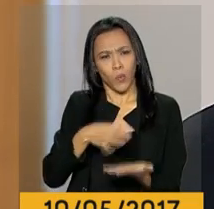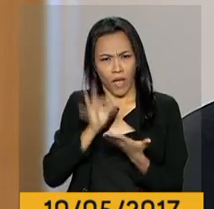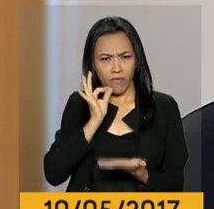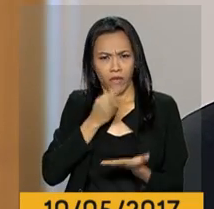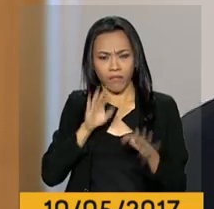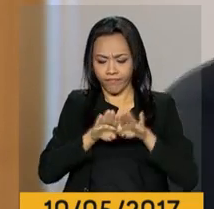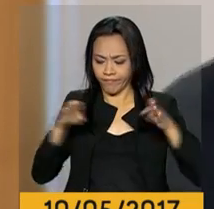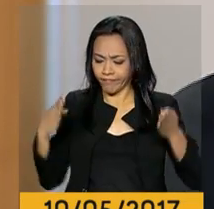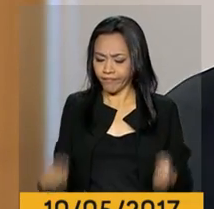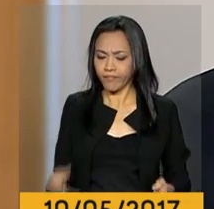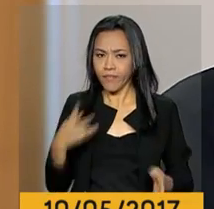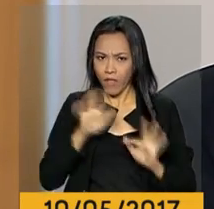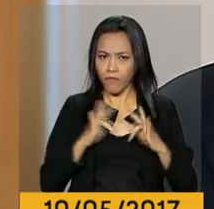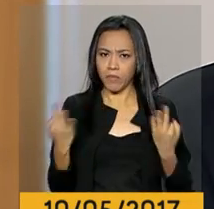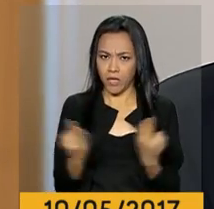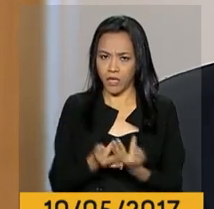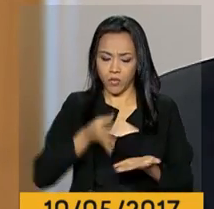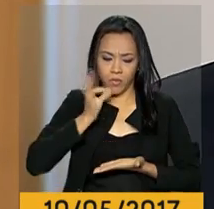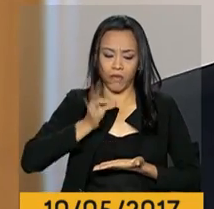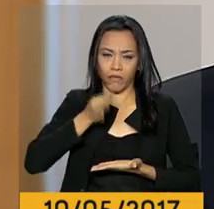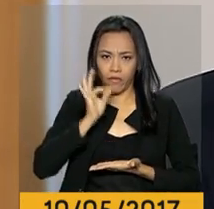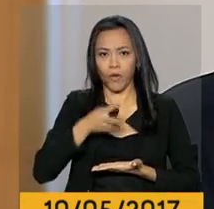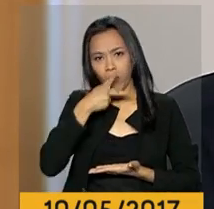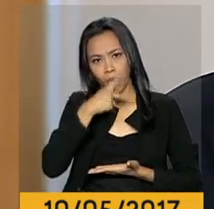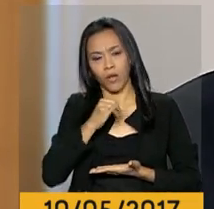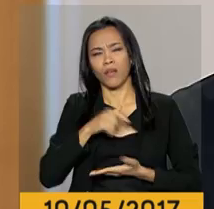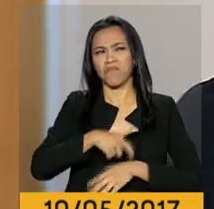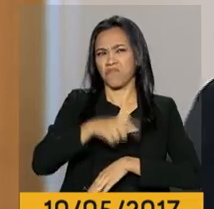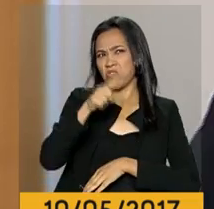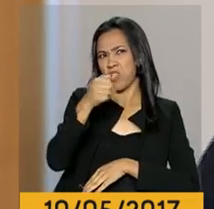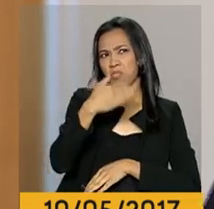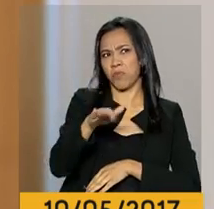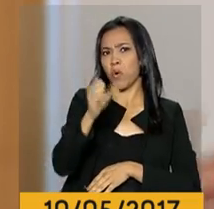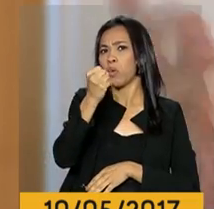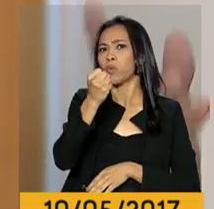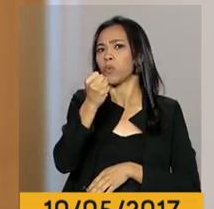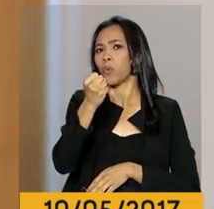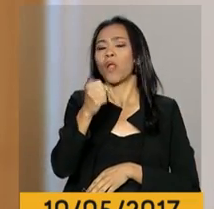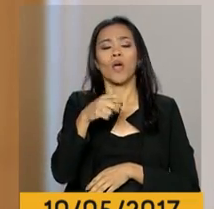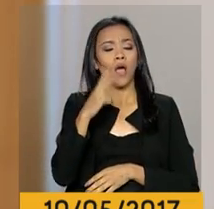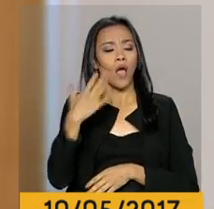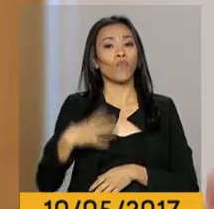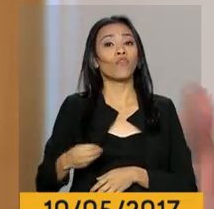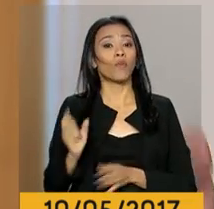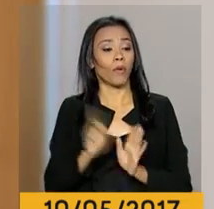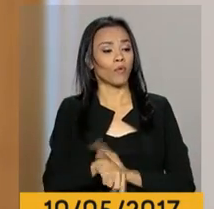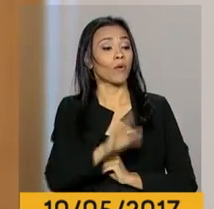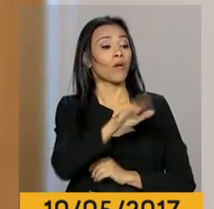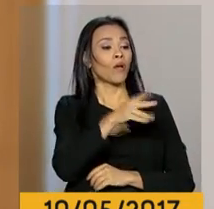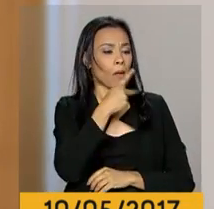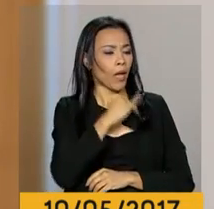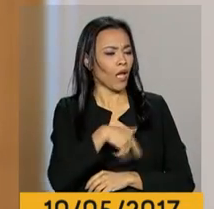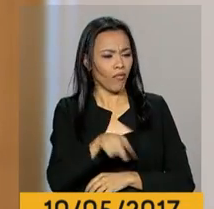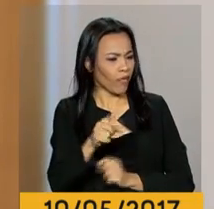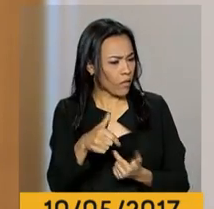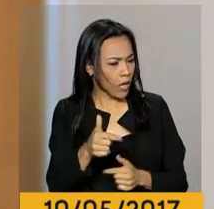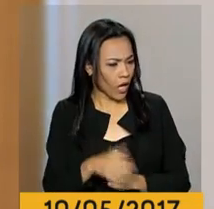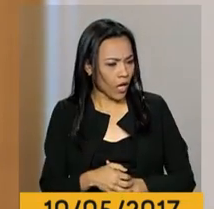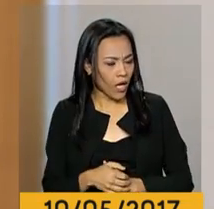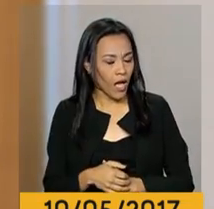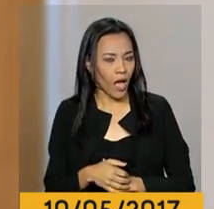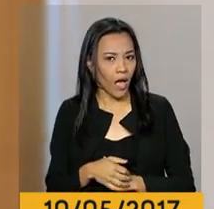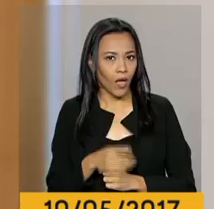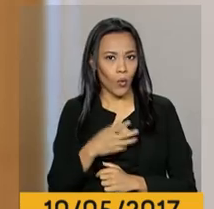eh ele estava tomando café lá pelas 7:30 8 horas e o filho perguntou mas papai você não vai trabalhar e ele